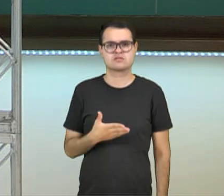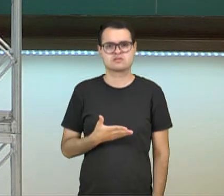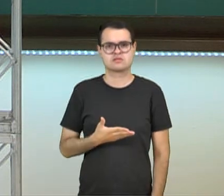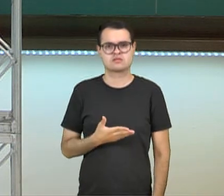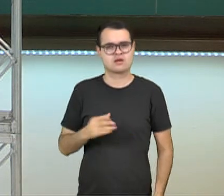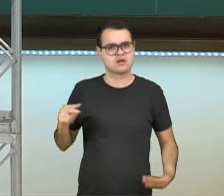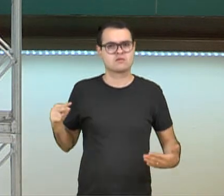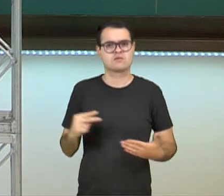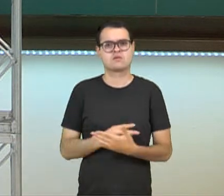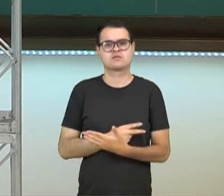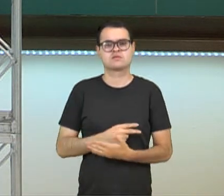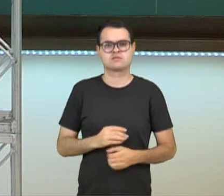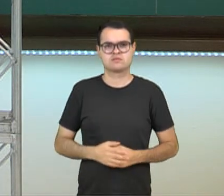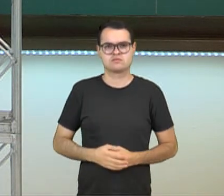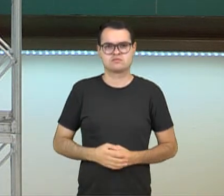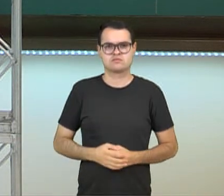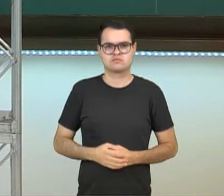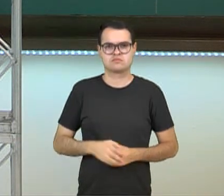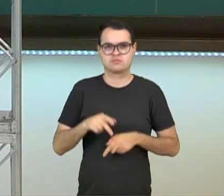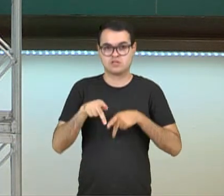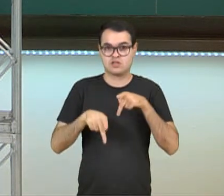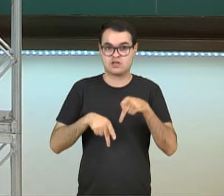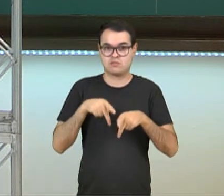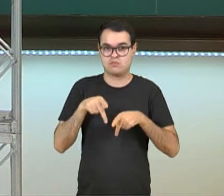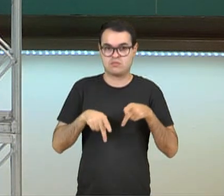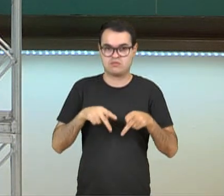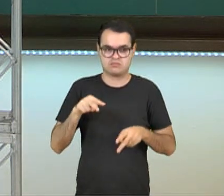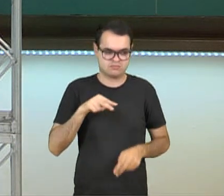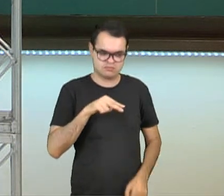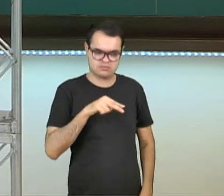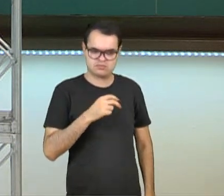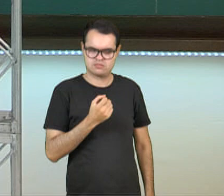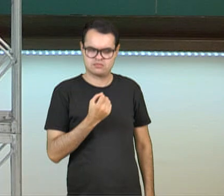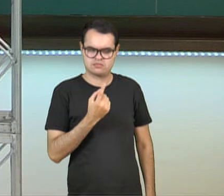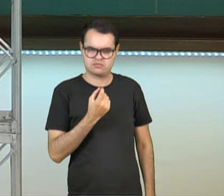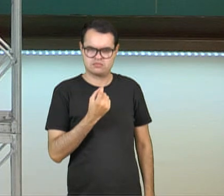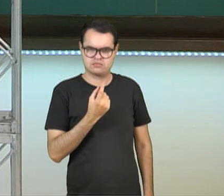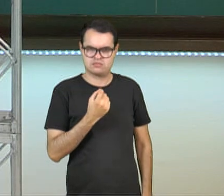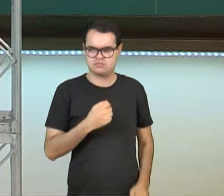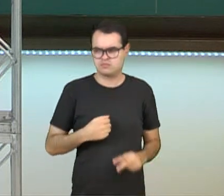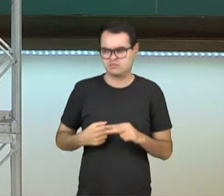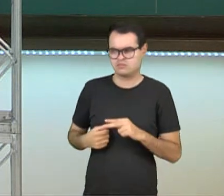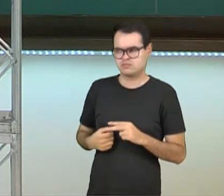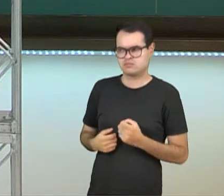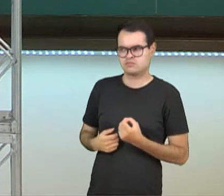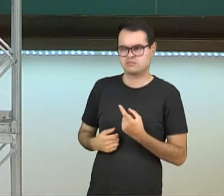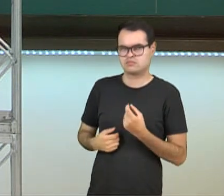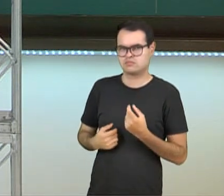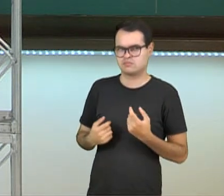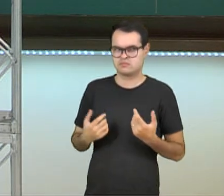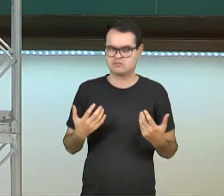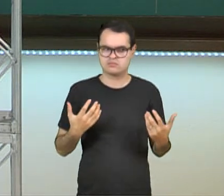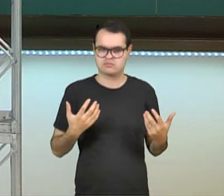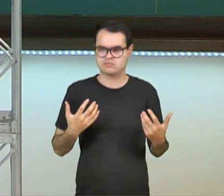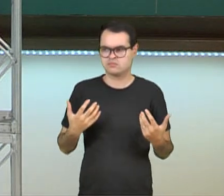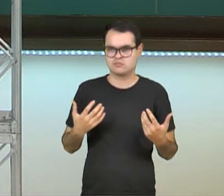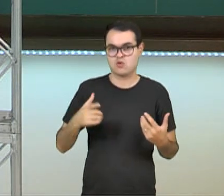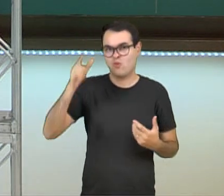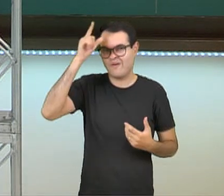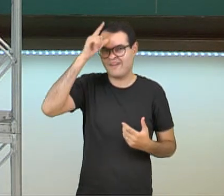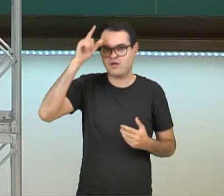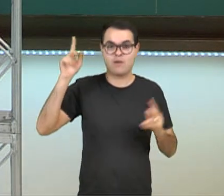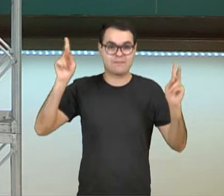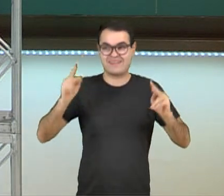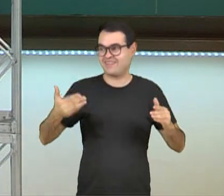Aconteceu ali, ele já... E aí o povo já começou a se olhar diferente. Estava todo mundo em paz, até os alemães chegarem.